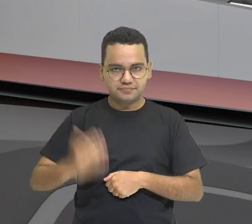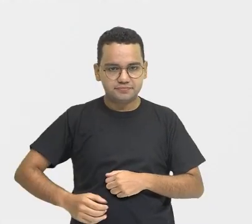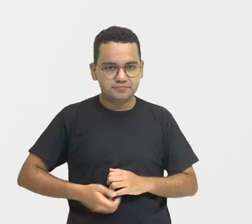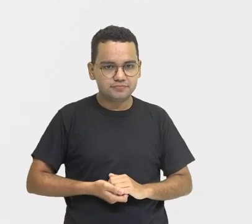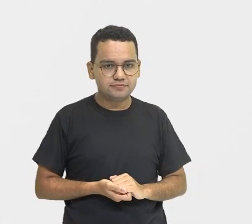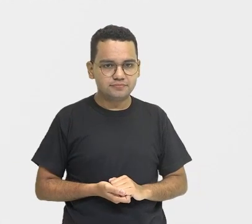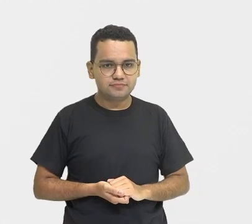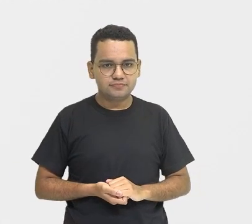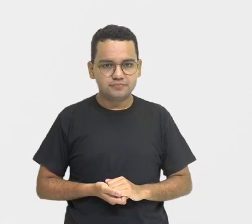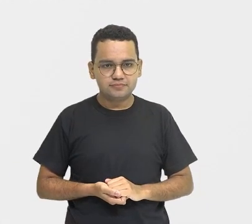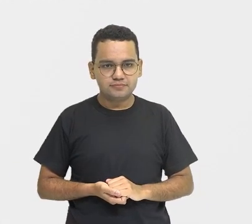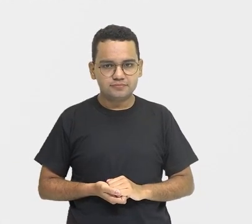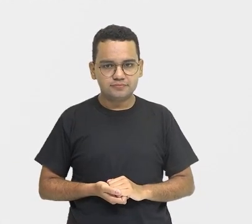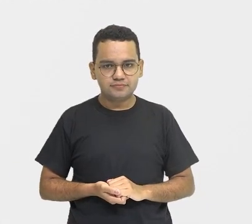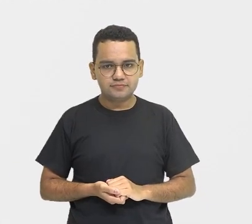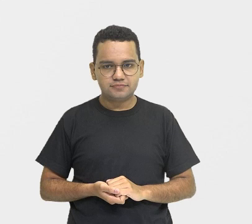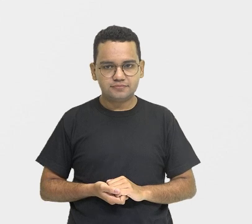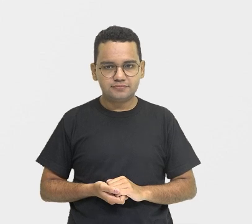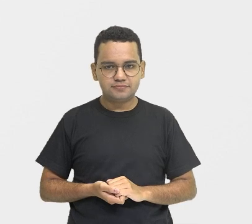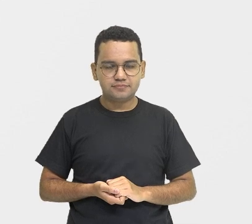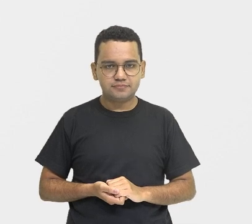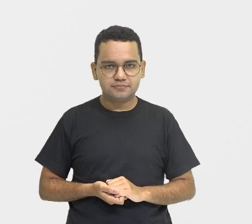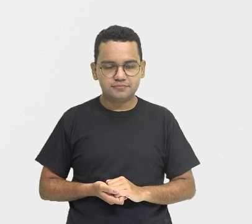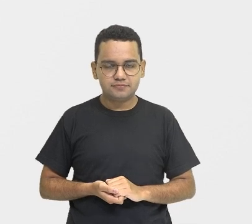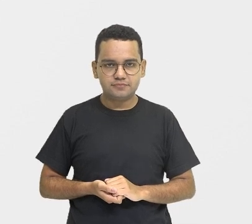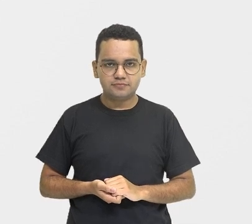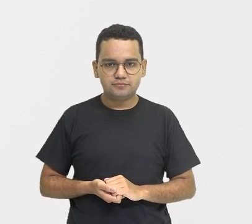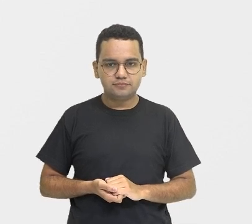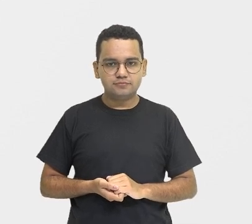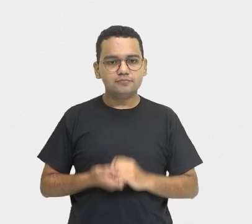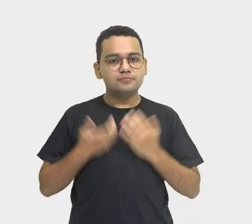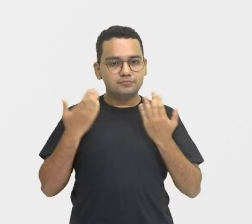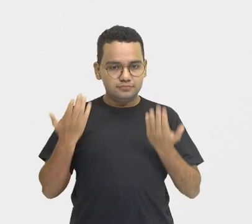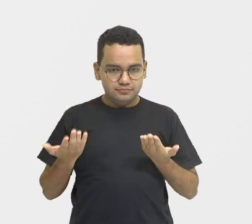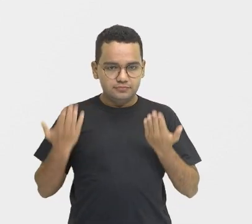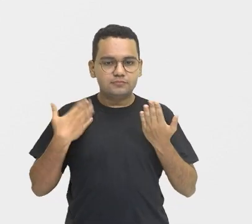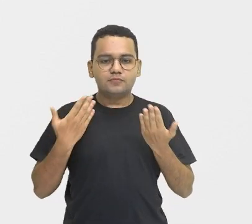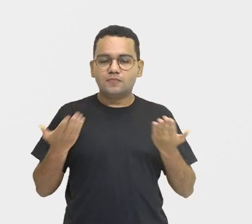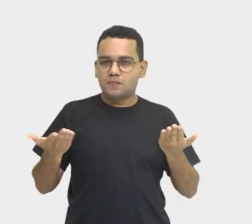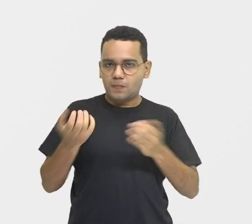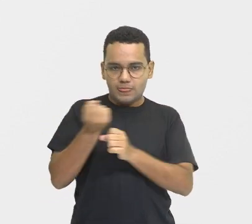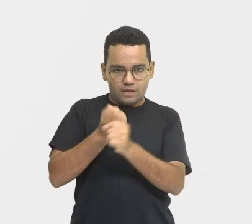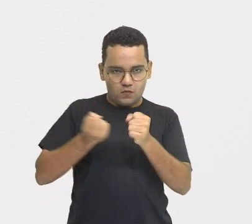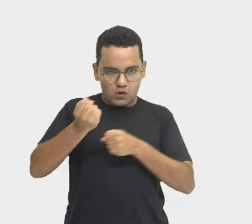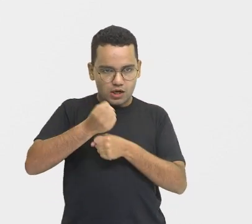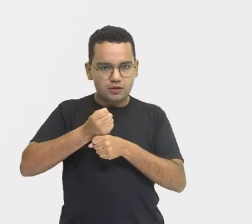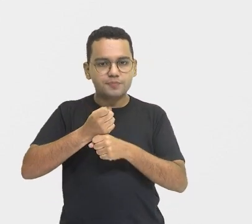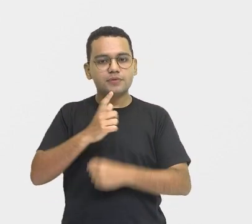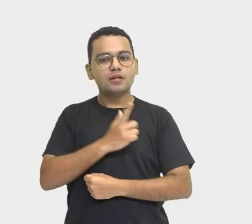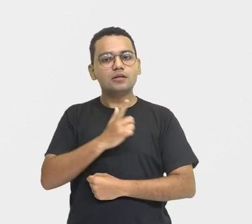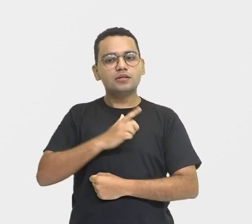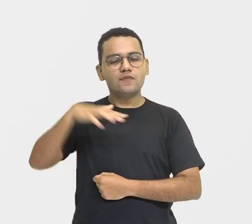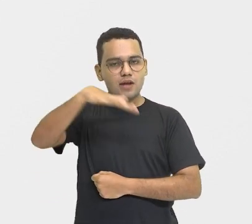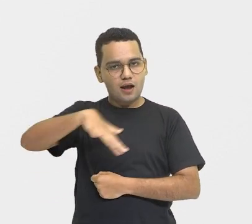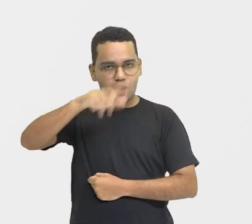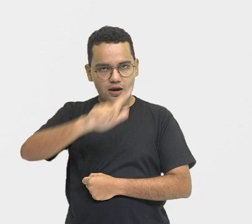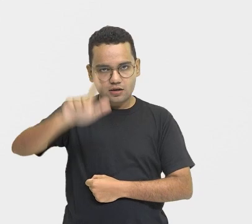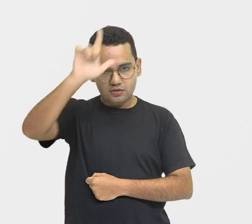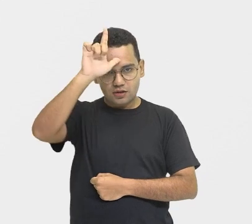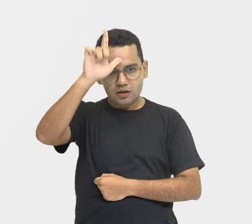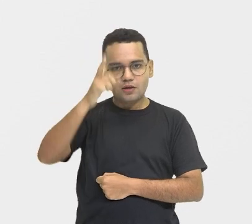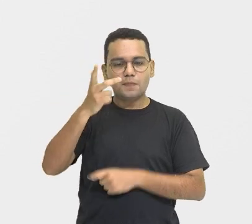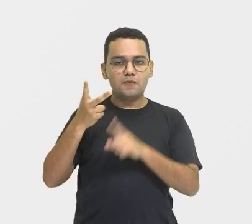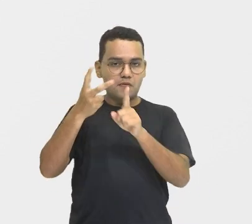comigo. Olha só, a gente tem aqui no mesmo ano, né, o território alemão, que ainda estava ocupado pelos vencedores do